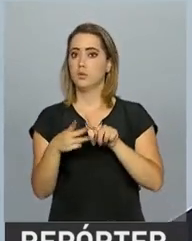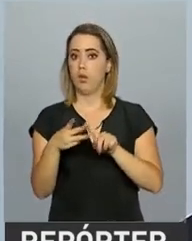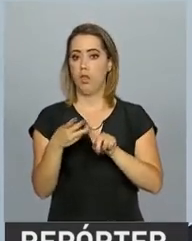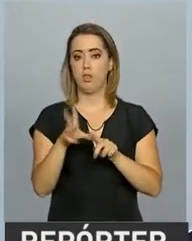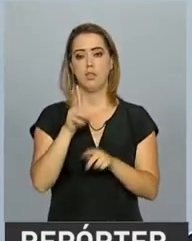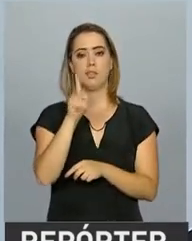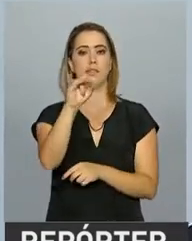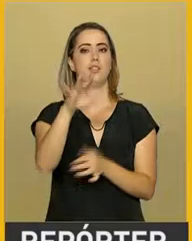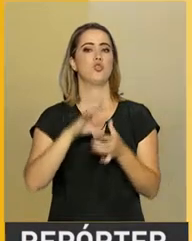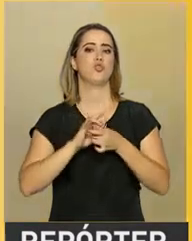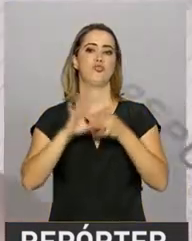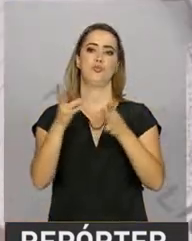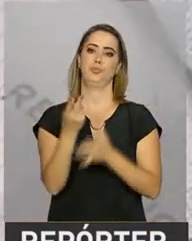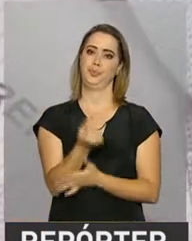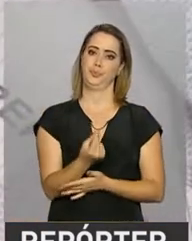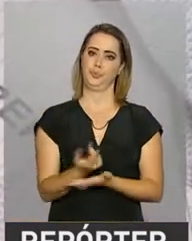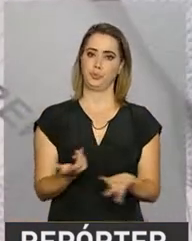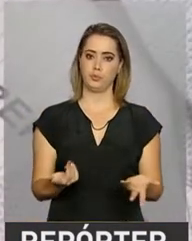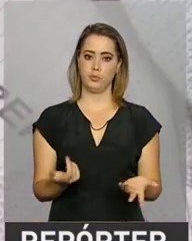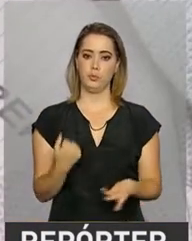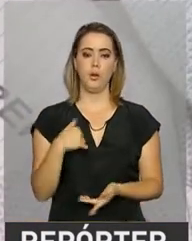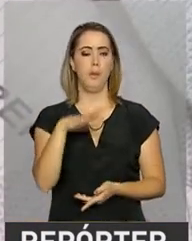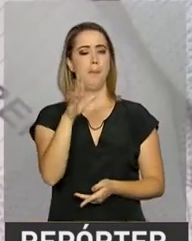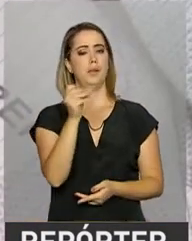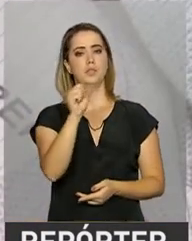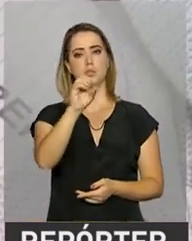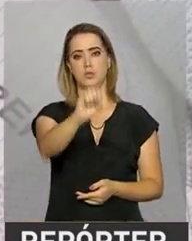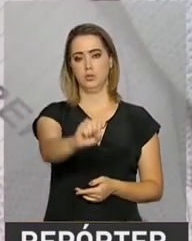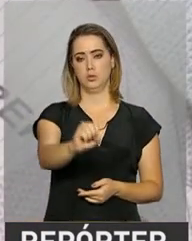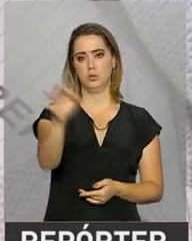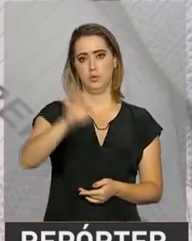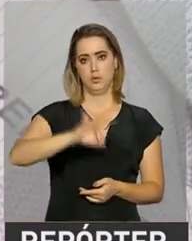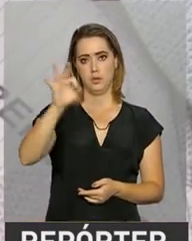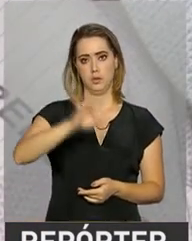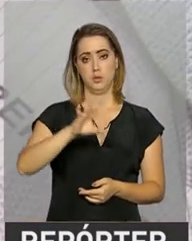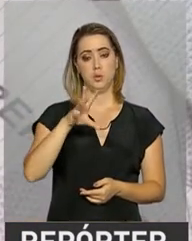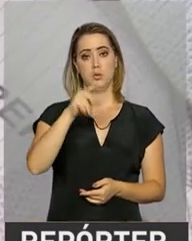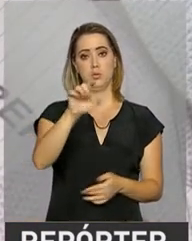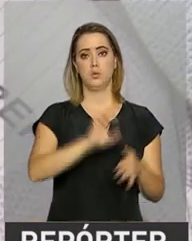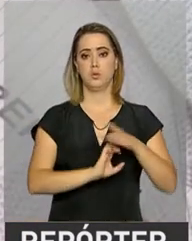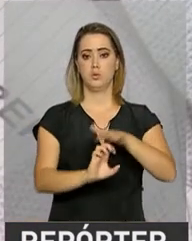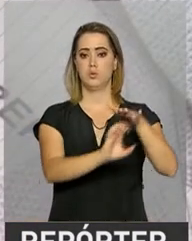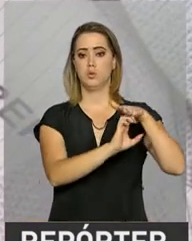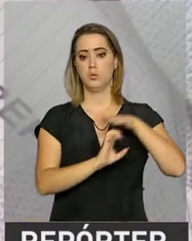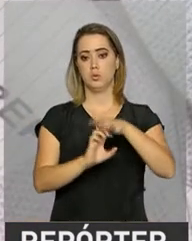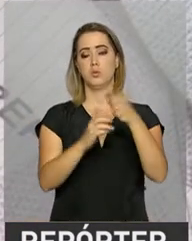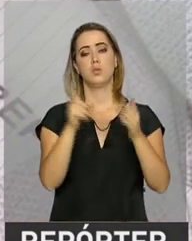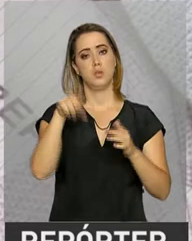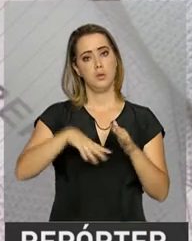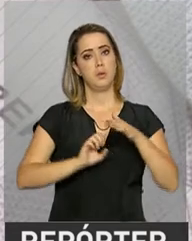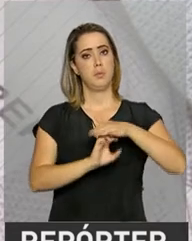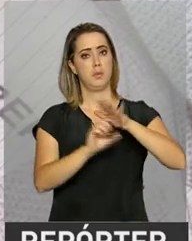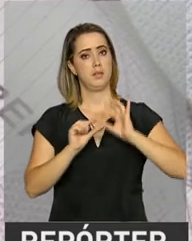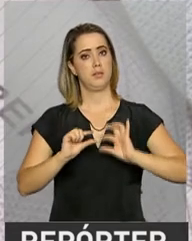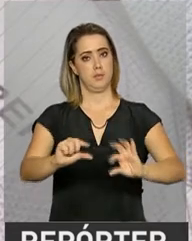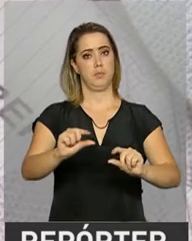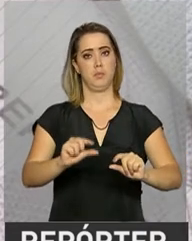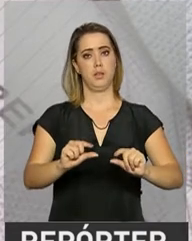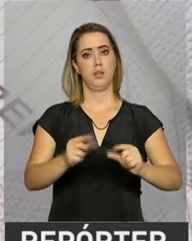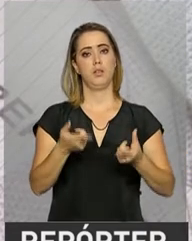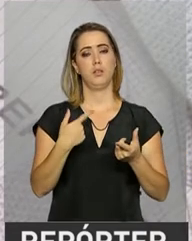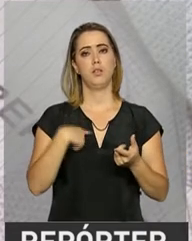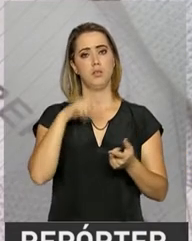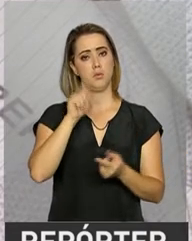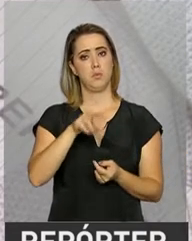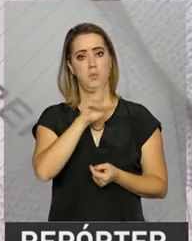a liberação desse crédito. Mais de 98% dos empreendimentos do país são micro e pequenas empresas. Elas são responsáveis